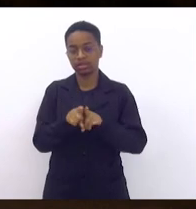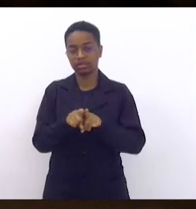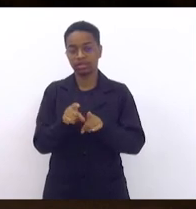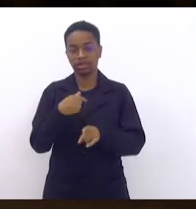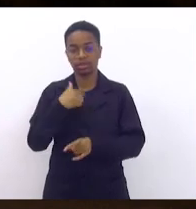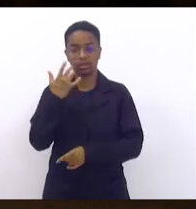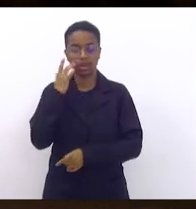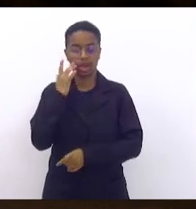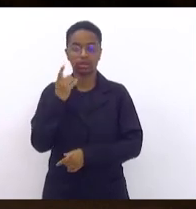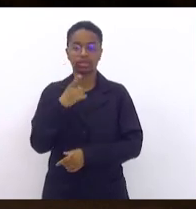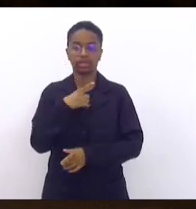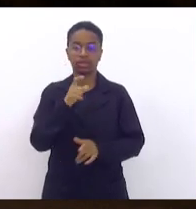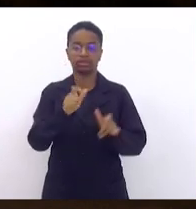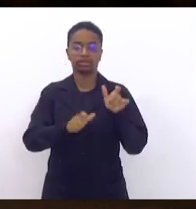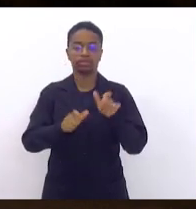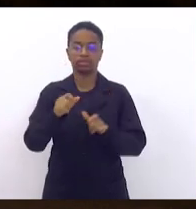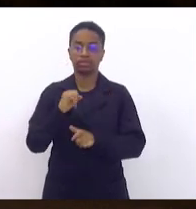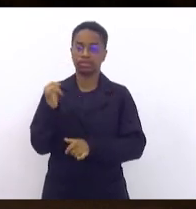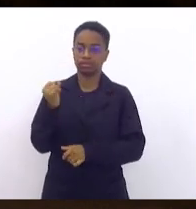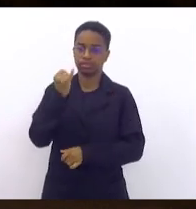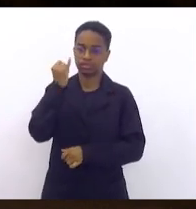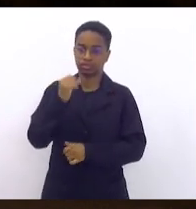atores importantes